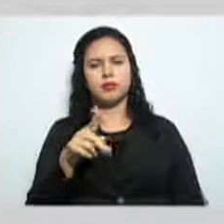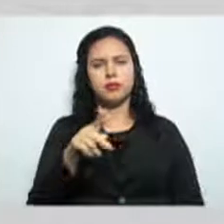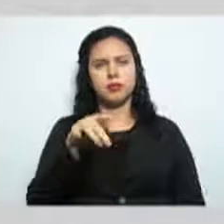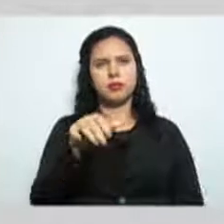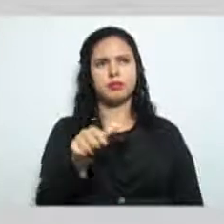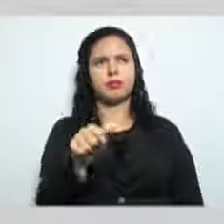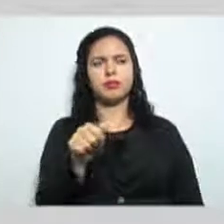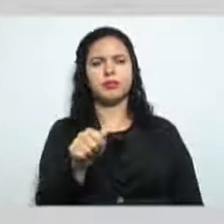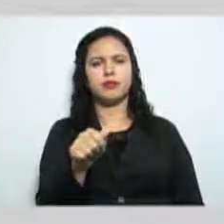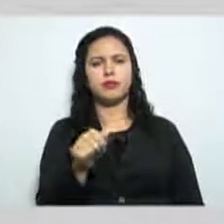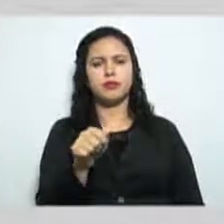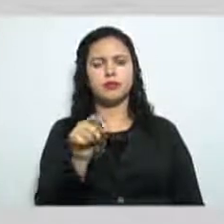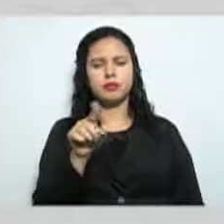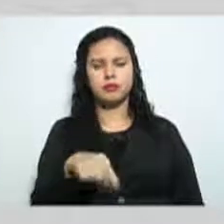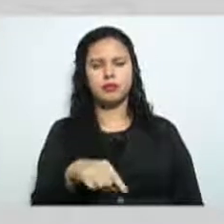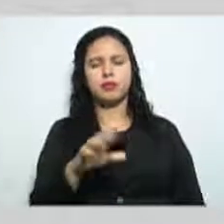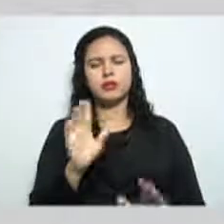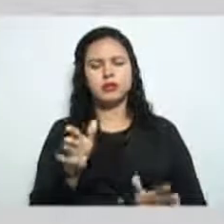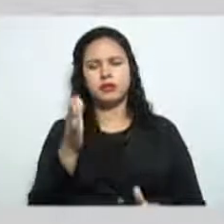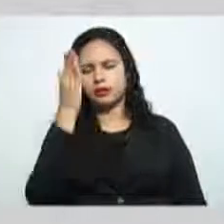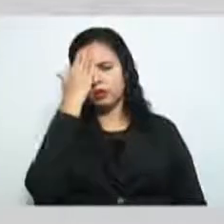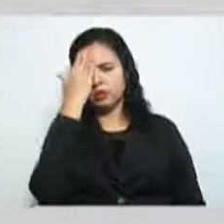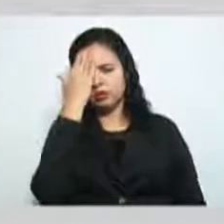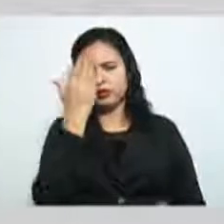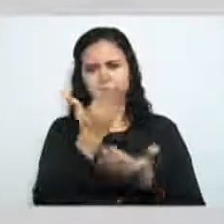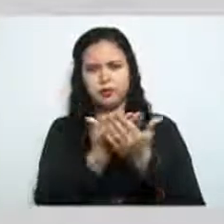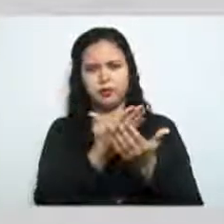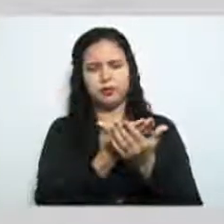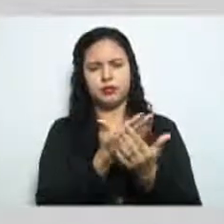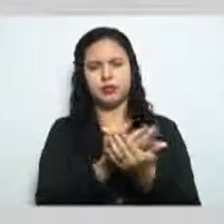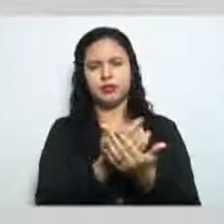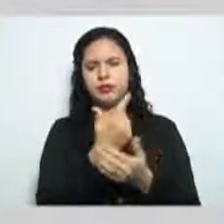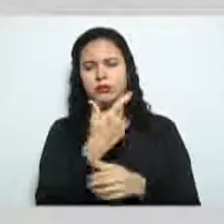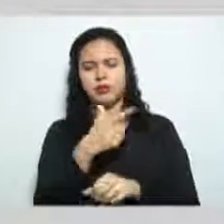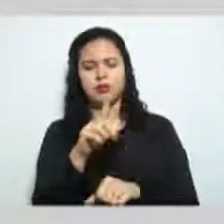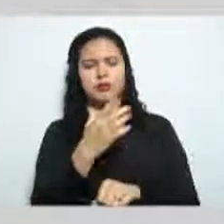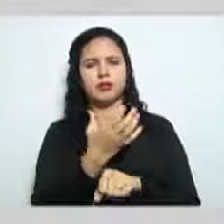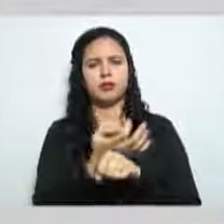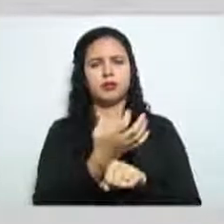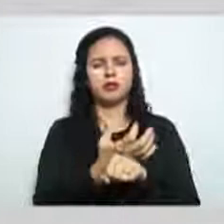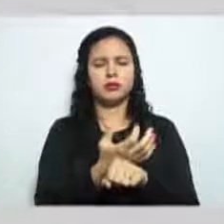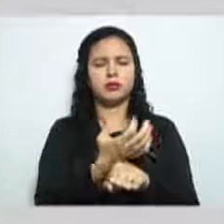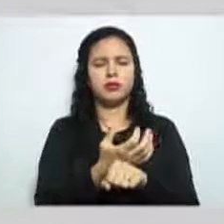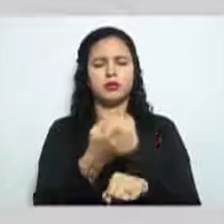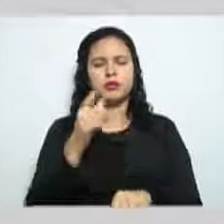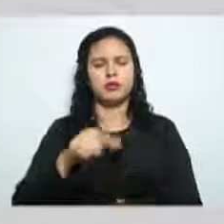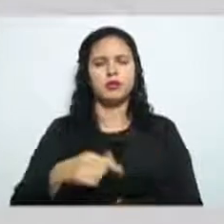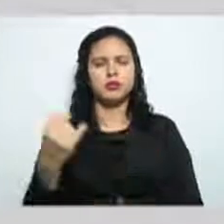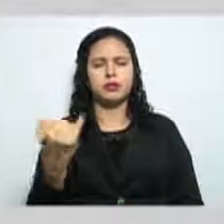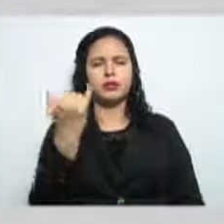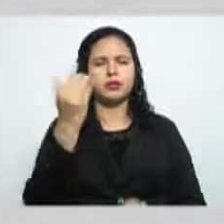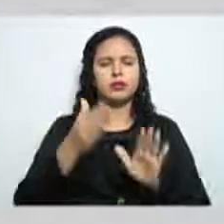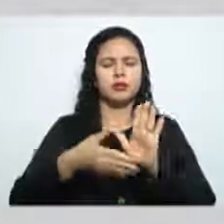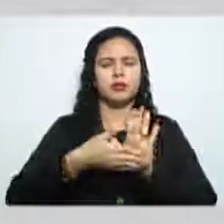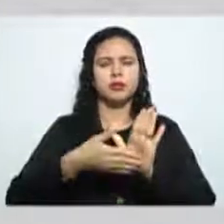assentamento, PA. Tenho certeza que vocês já estudaram isso também em outras disciplinas, mas isso aqui, essa regularização fundiária tem seu papel importante